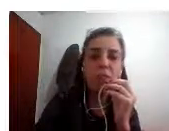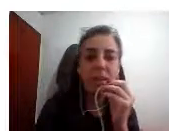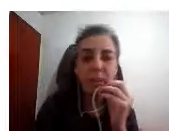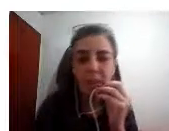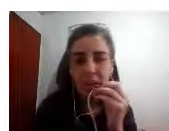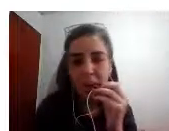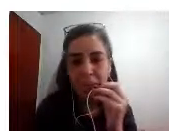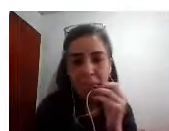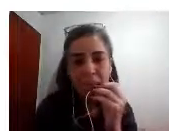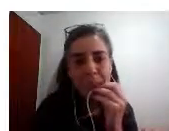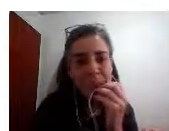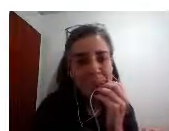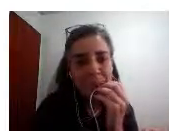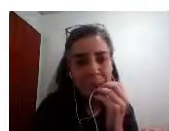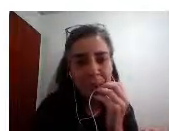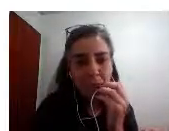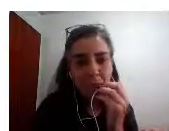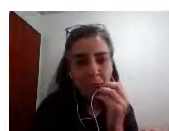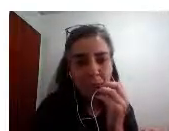número 3 aí, ó.